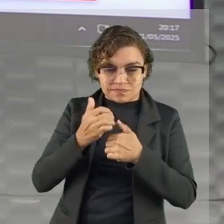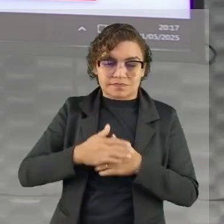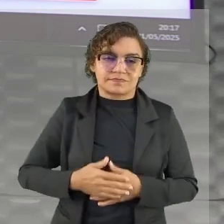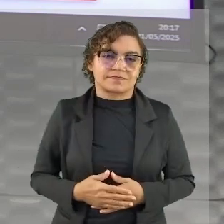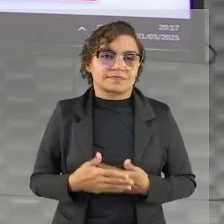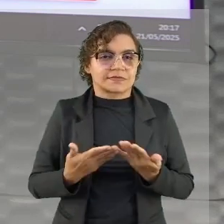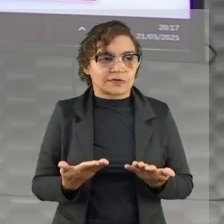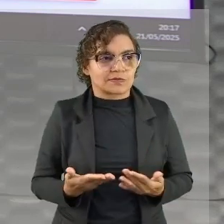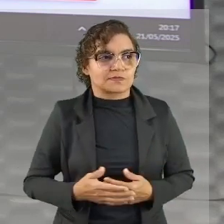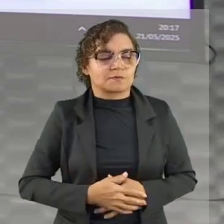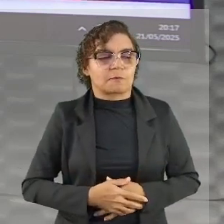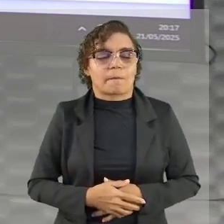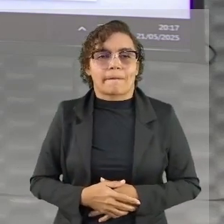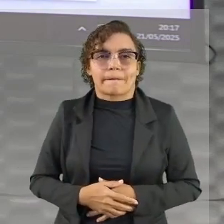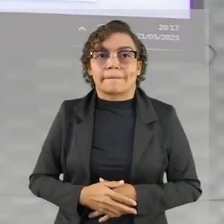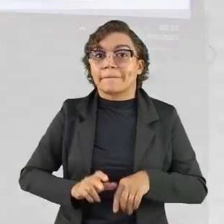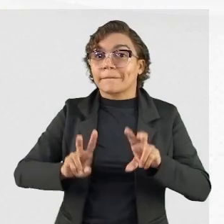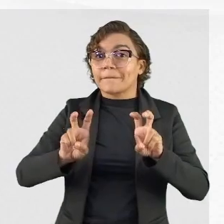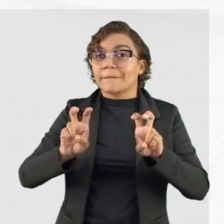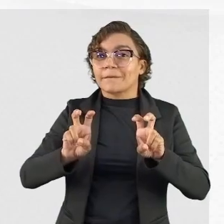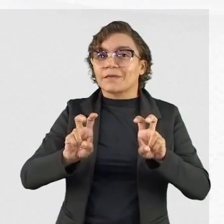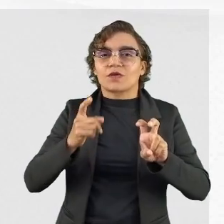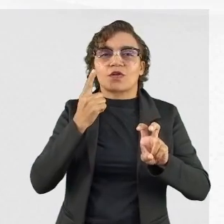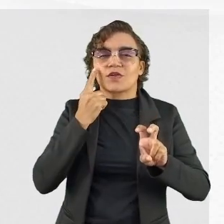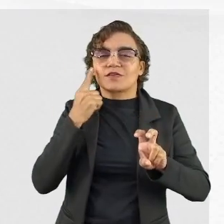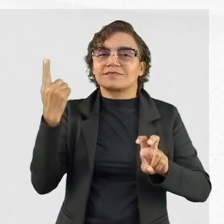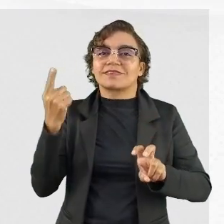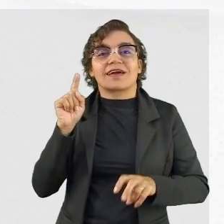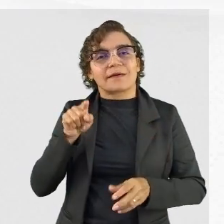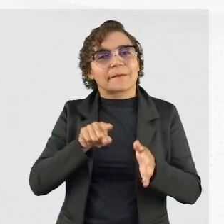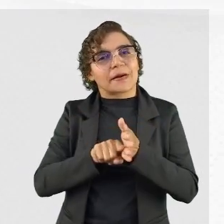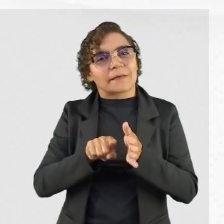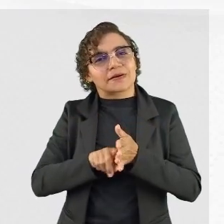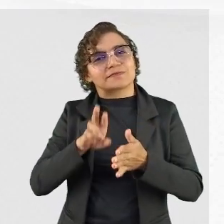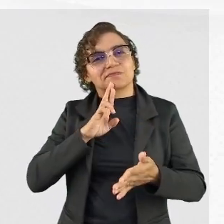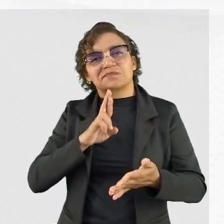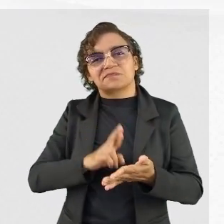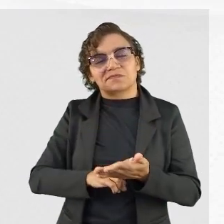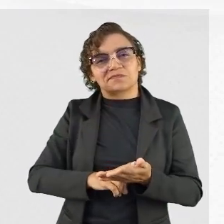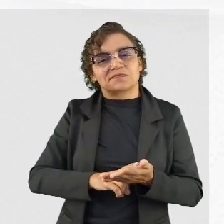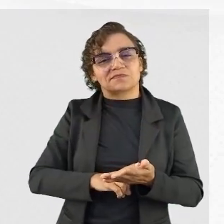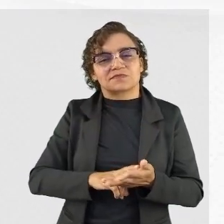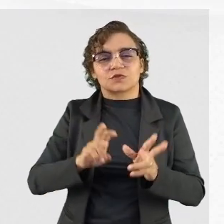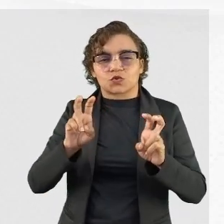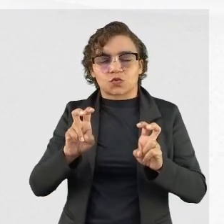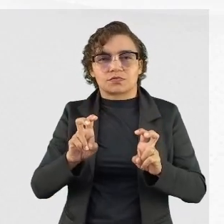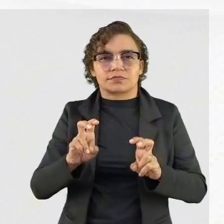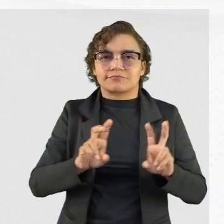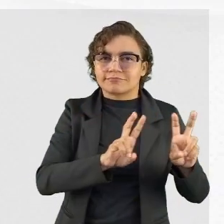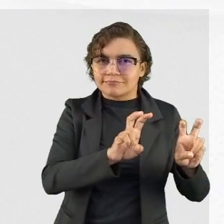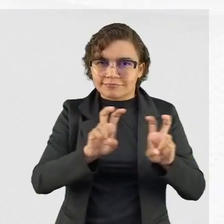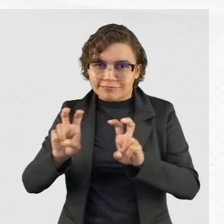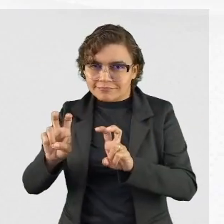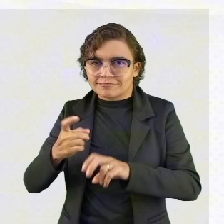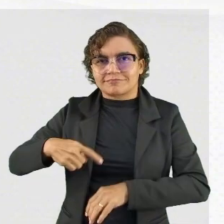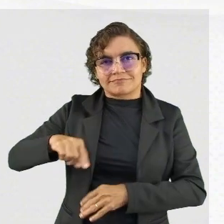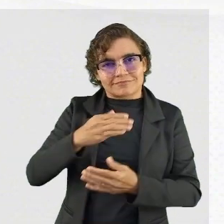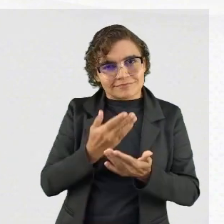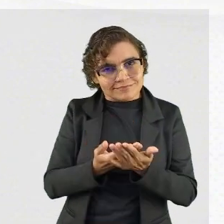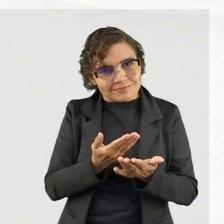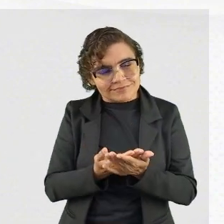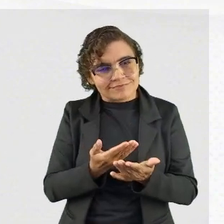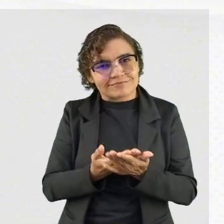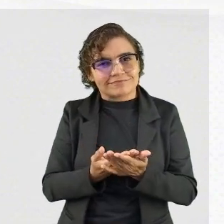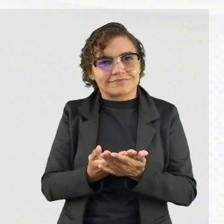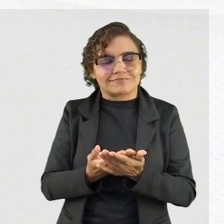pessoal, o tema da nossa aula é justamente resolver algumas questões sobre esses temas que foram abordados aí